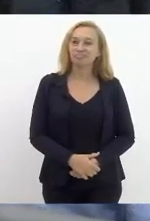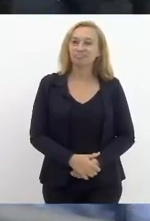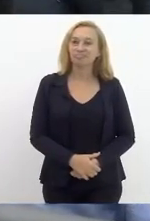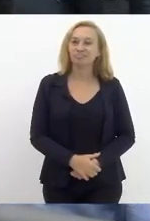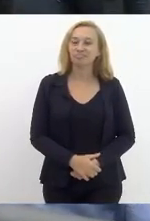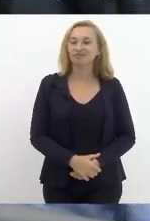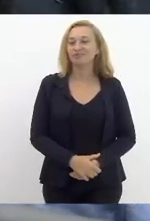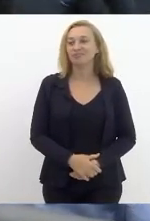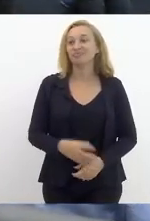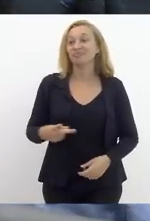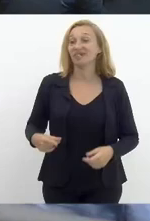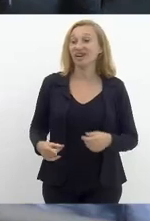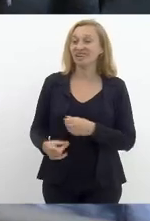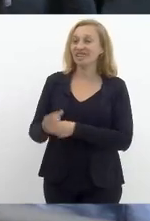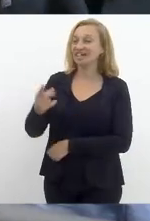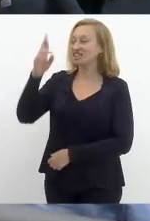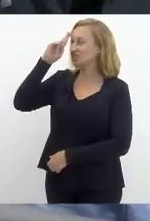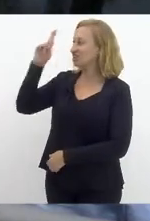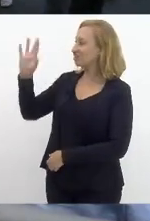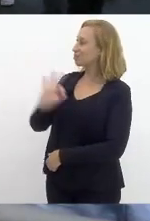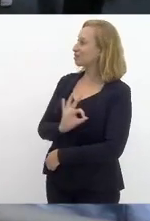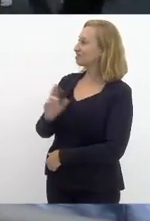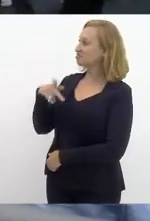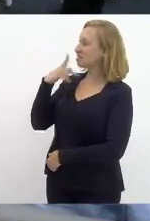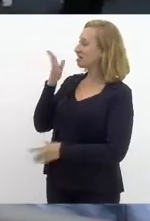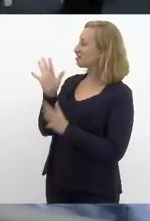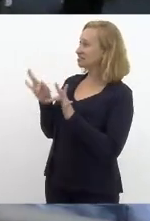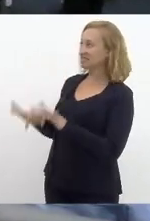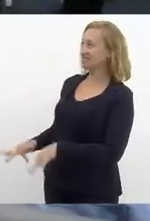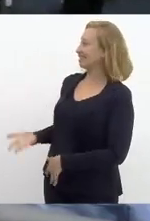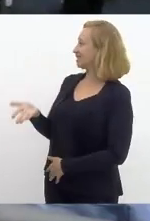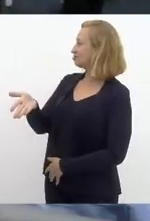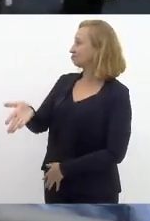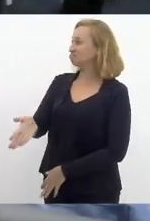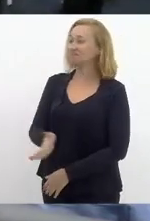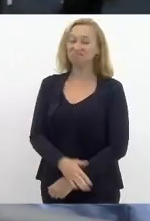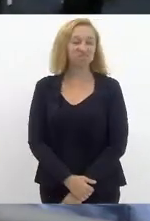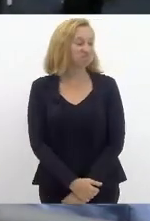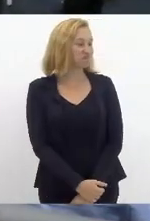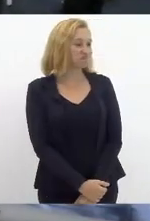Minha eterna chefe de polícia vai falar e vai encerrar aqui.